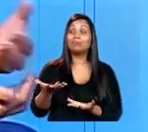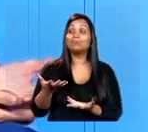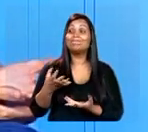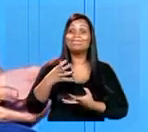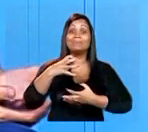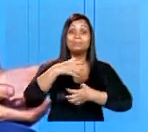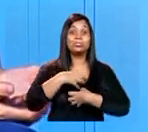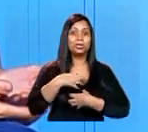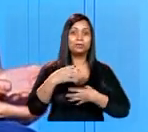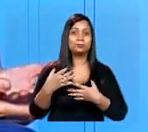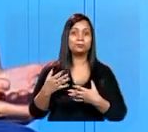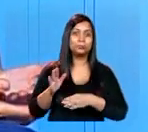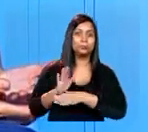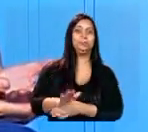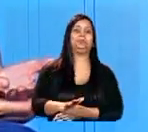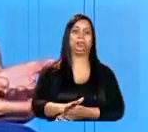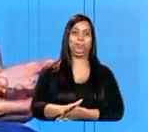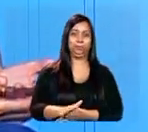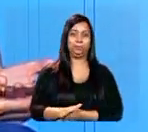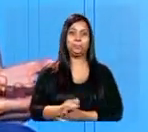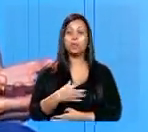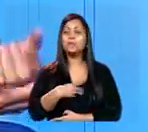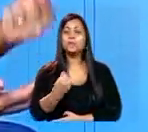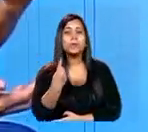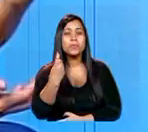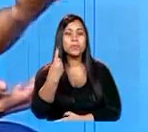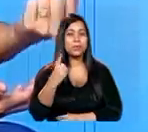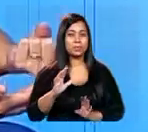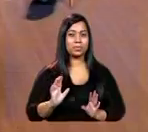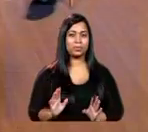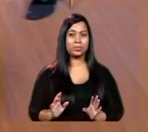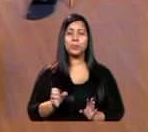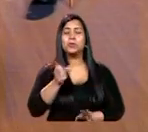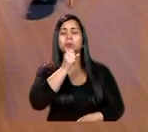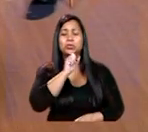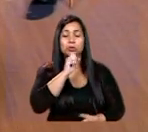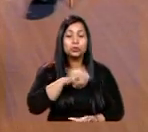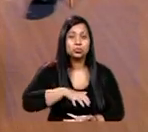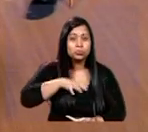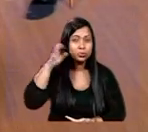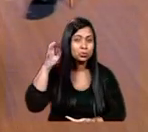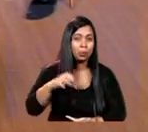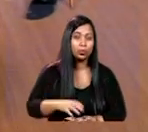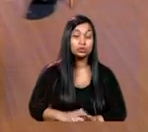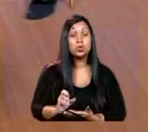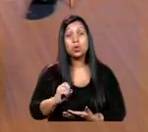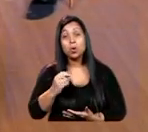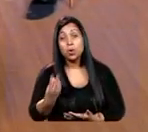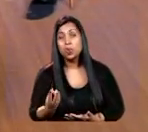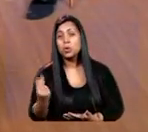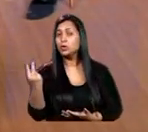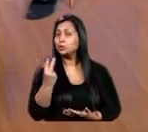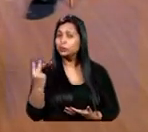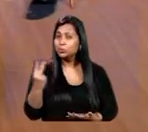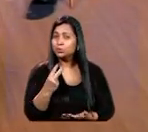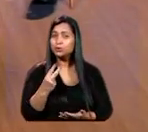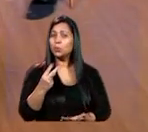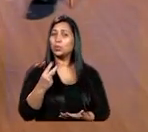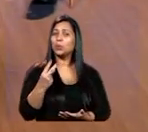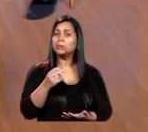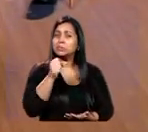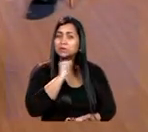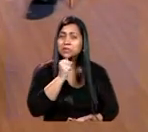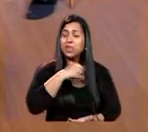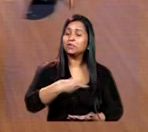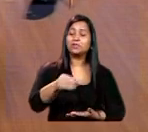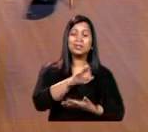tem condições, tá? Muitas vezes é um único filho de um idoso ou um casal de